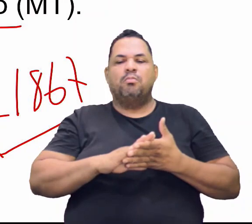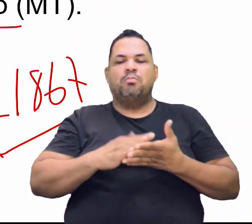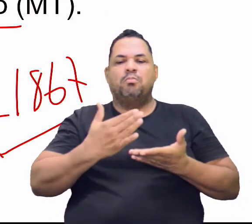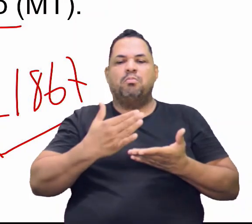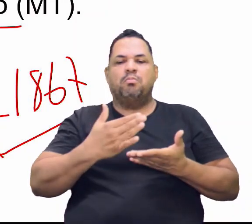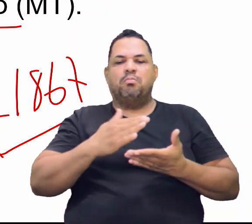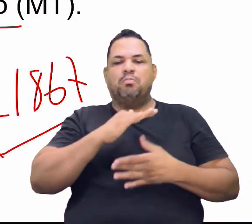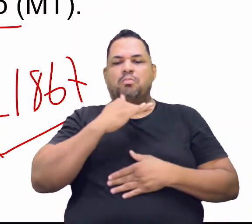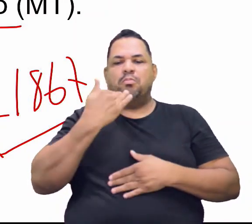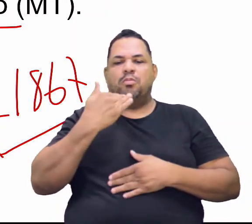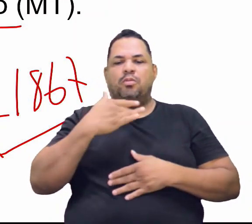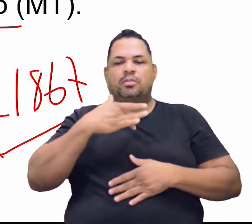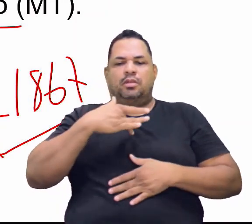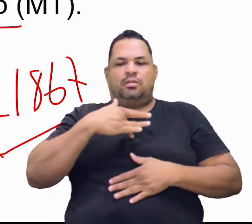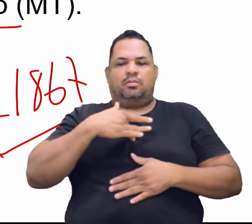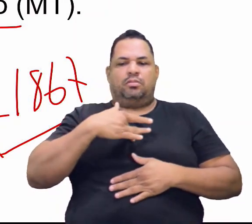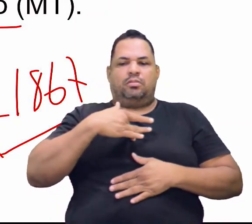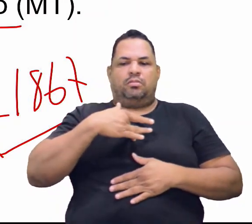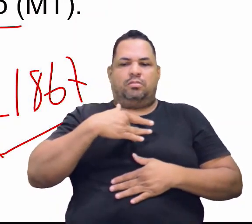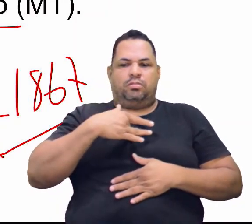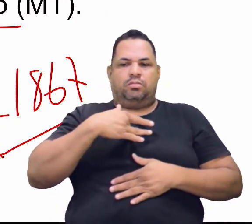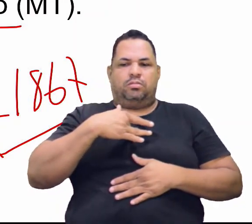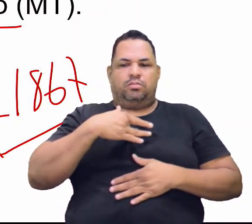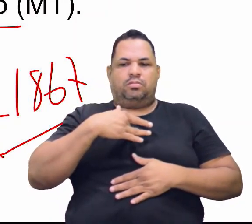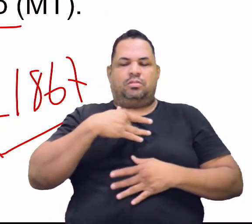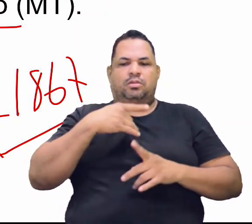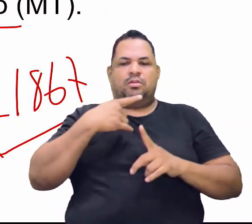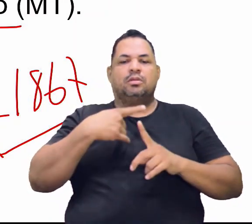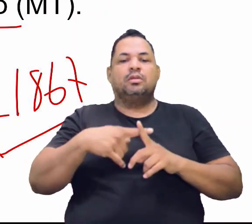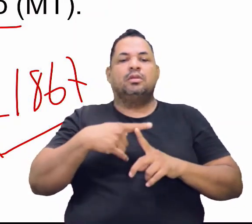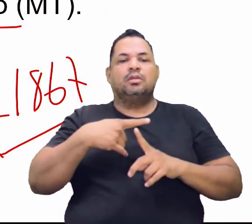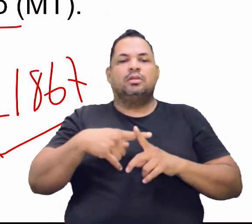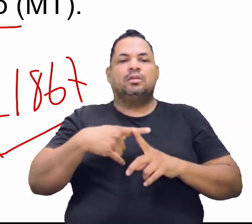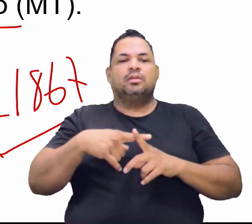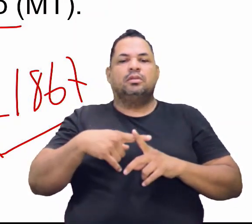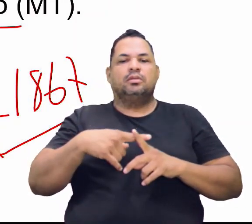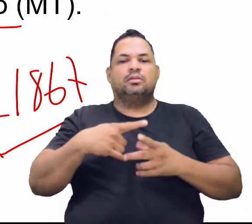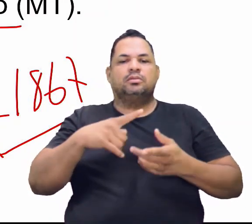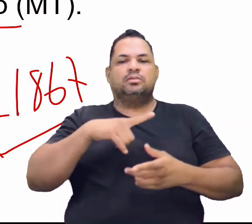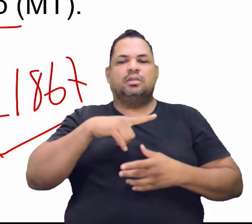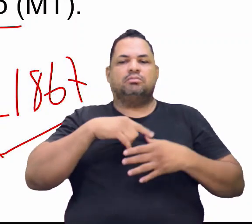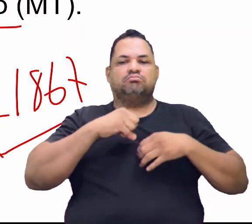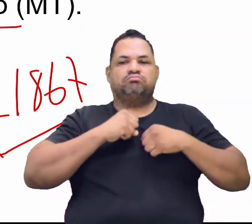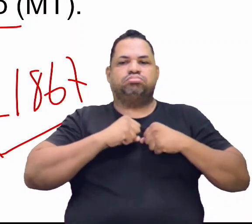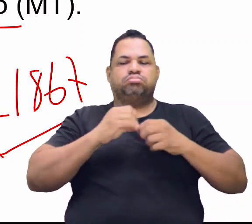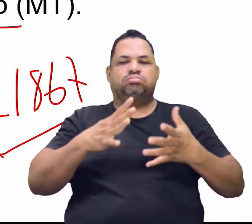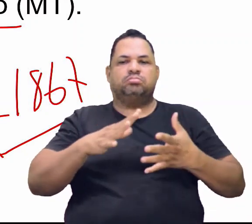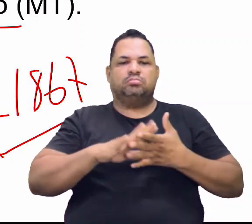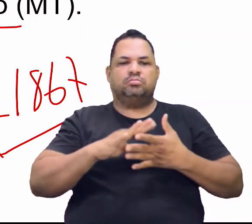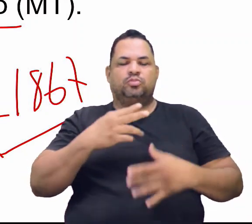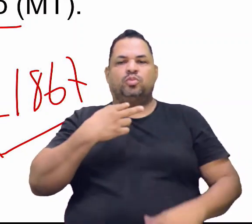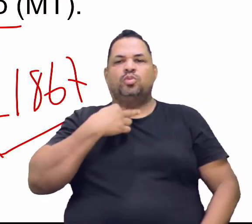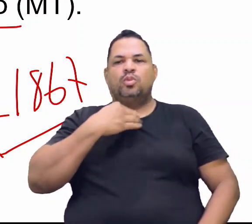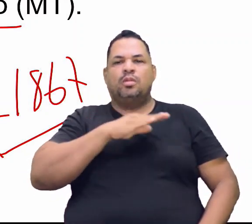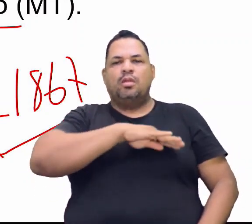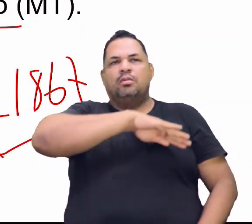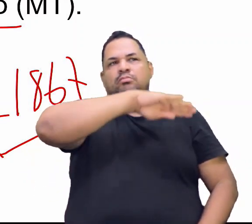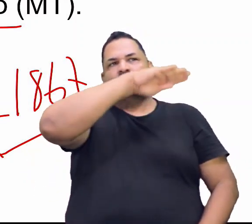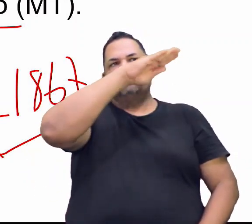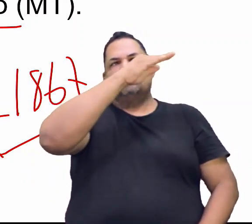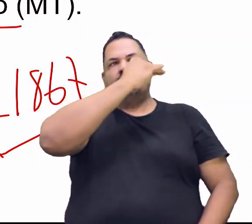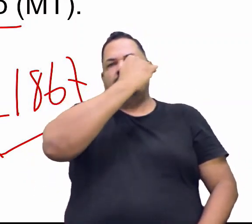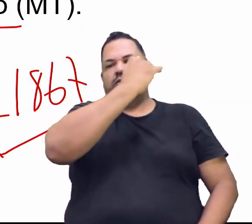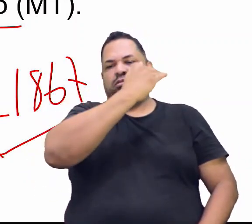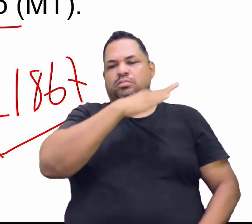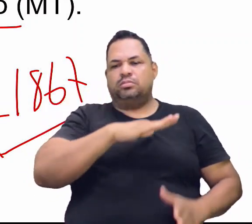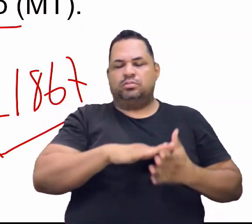Isso mesmo. Ela vai ser enterrada no pé da montanha, porque dizia que era contagiosa e não podia contagiar